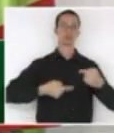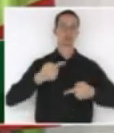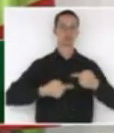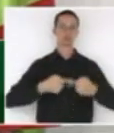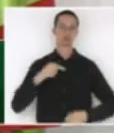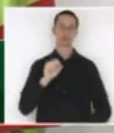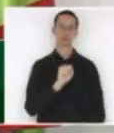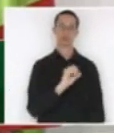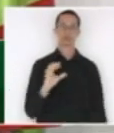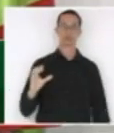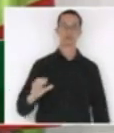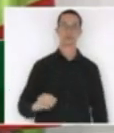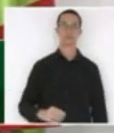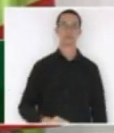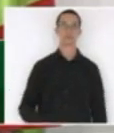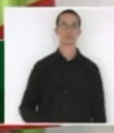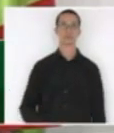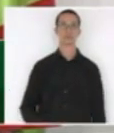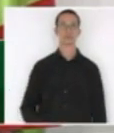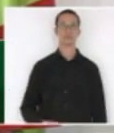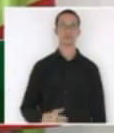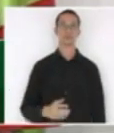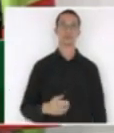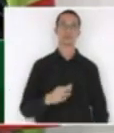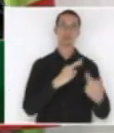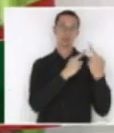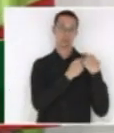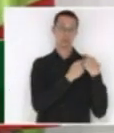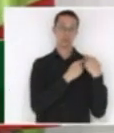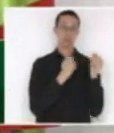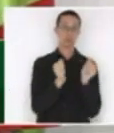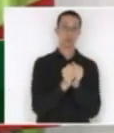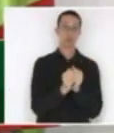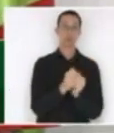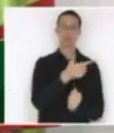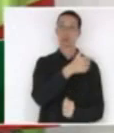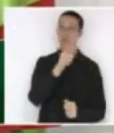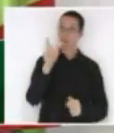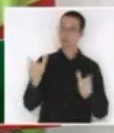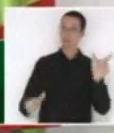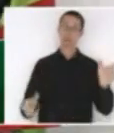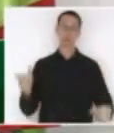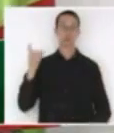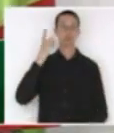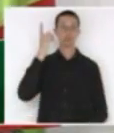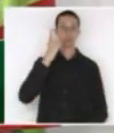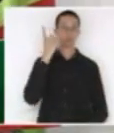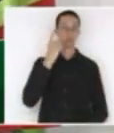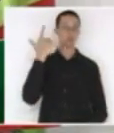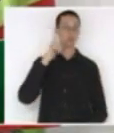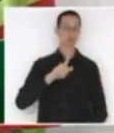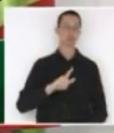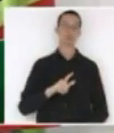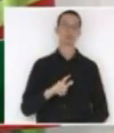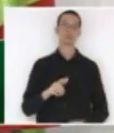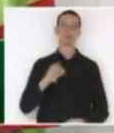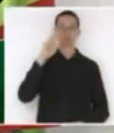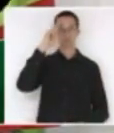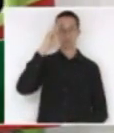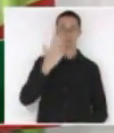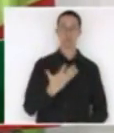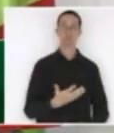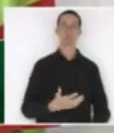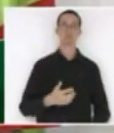nosso compromisso junto aos demais pares para que realmente a gente possa resolver. Tenho dito e